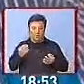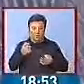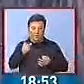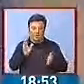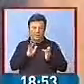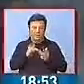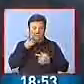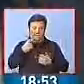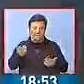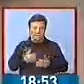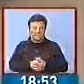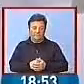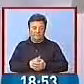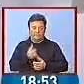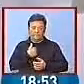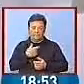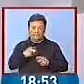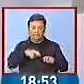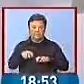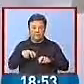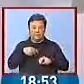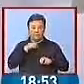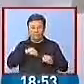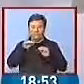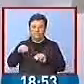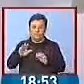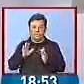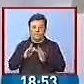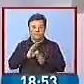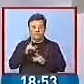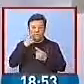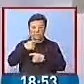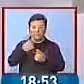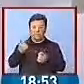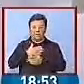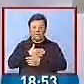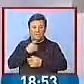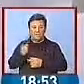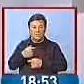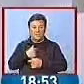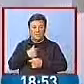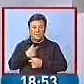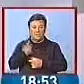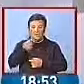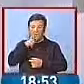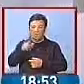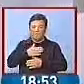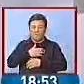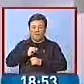à internet. Nós colocámos o vídeo na internet só para mostrar aos amigos e aos amigos ali no café